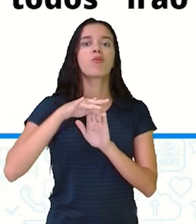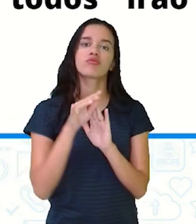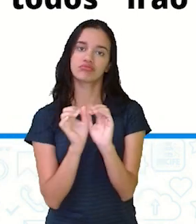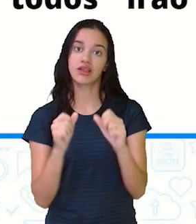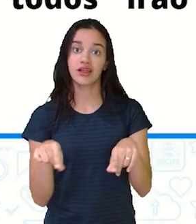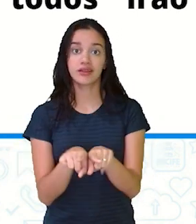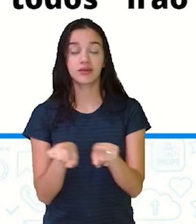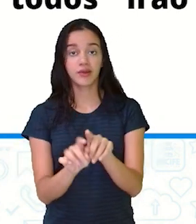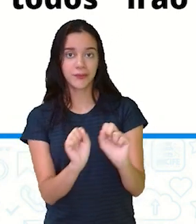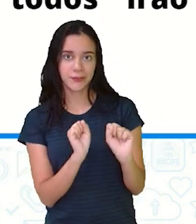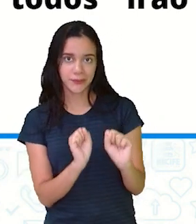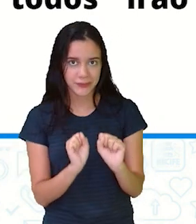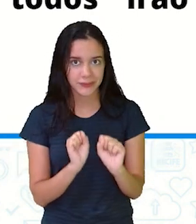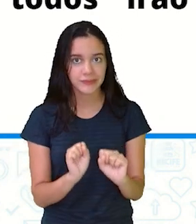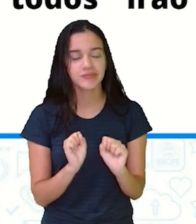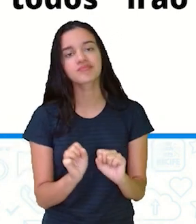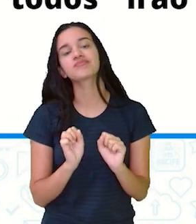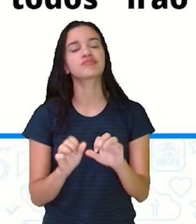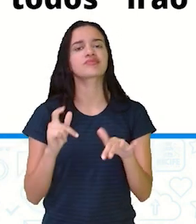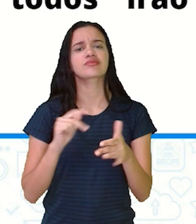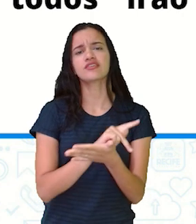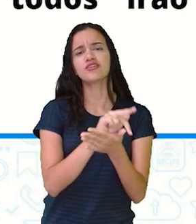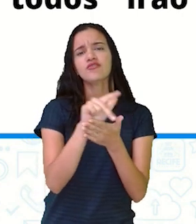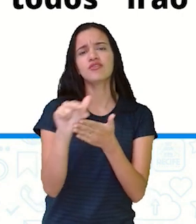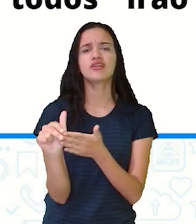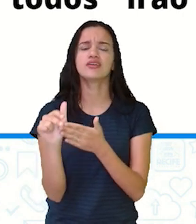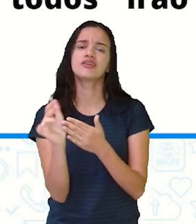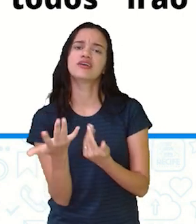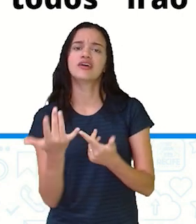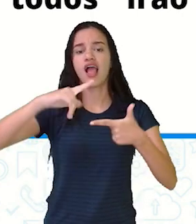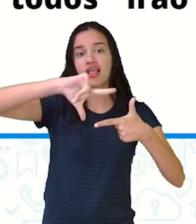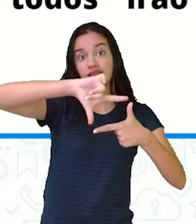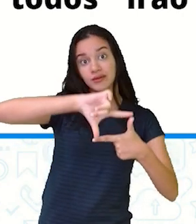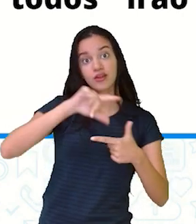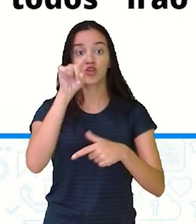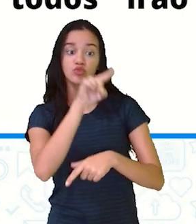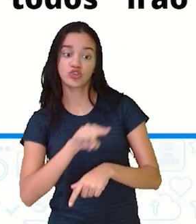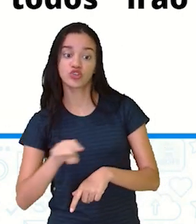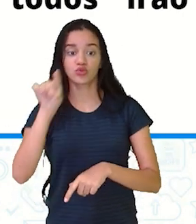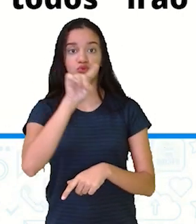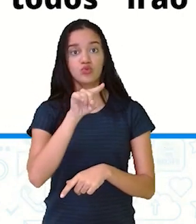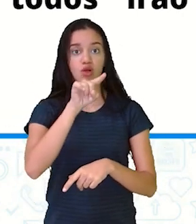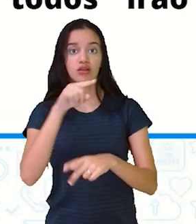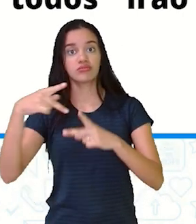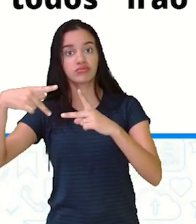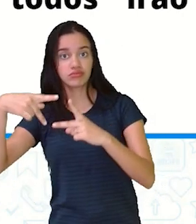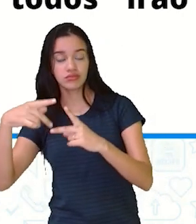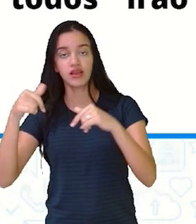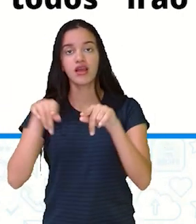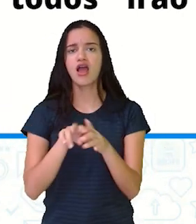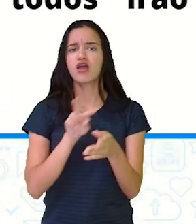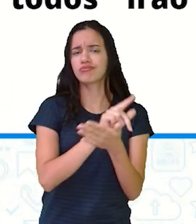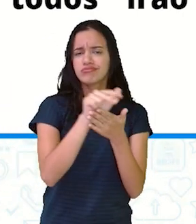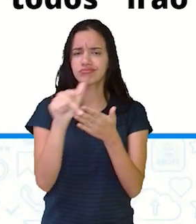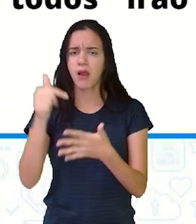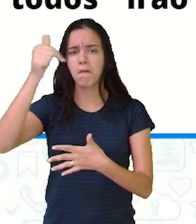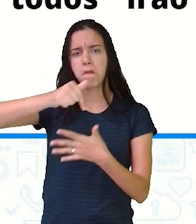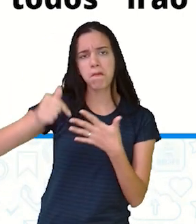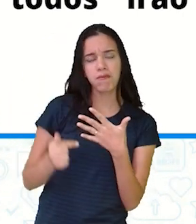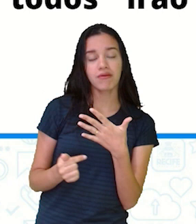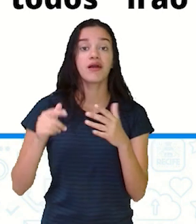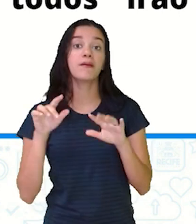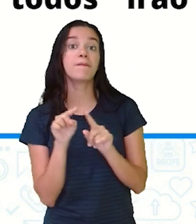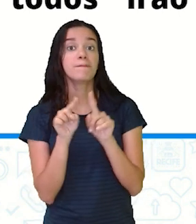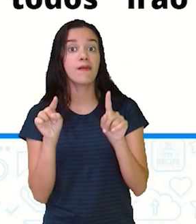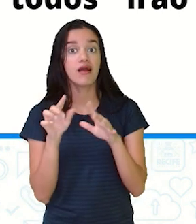Podemos encontrar sólidos de inúmeras formas, retangulares, circulares, quadrangulares, entre outras, mas